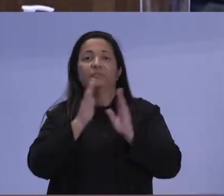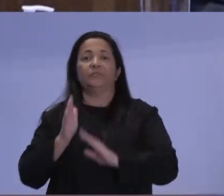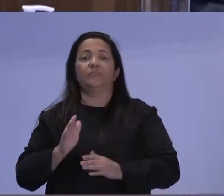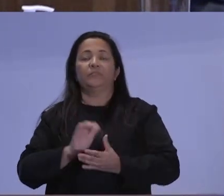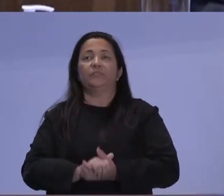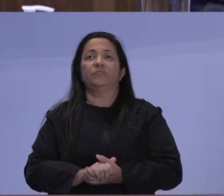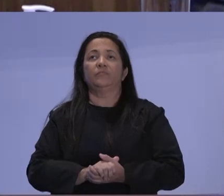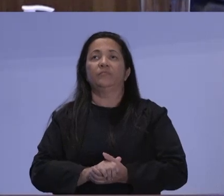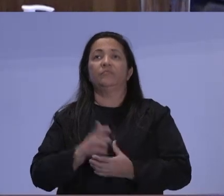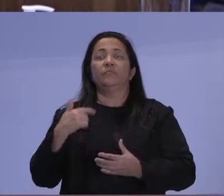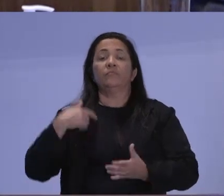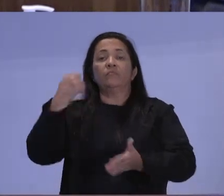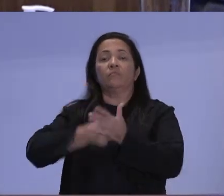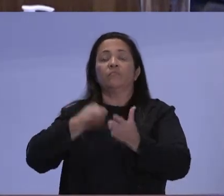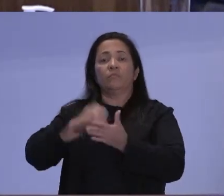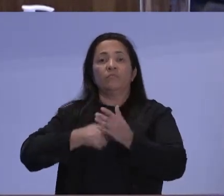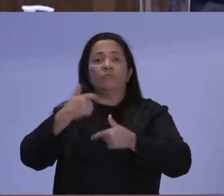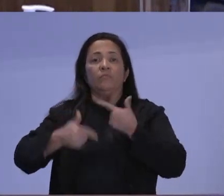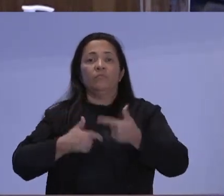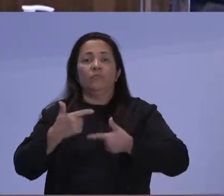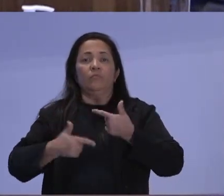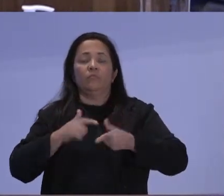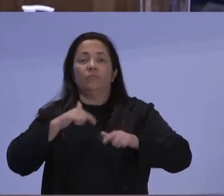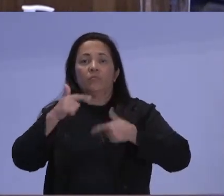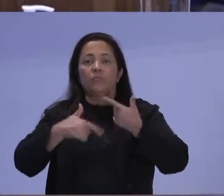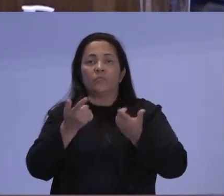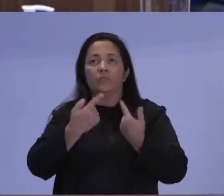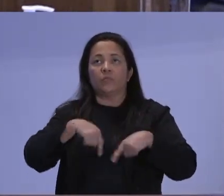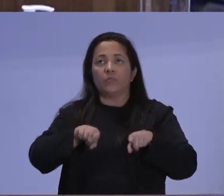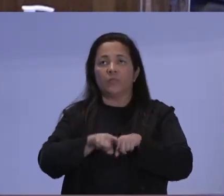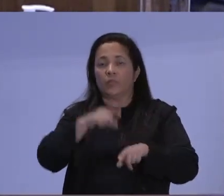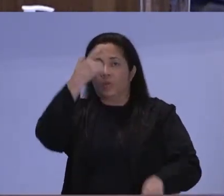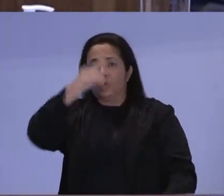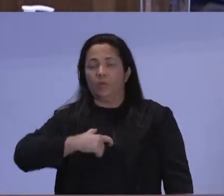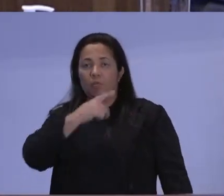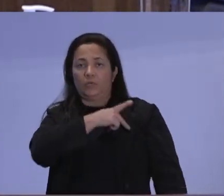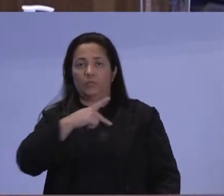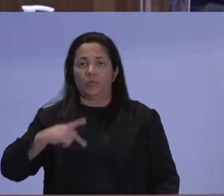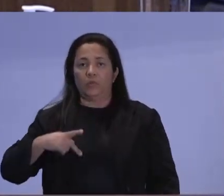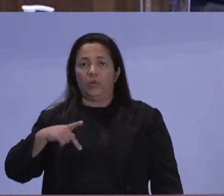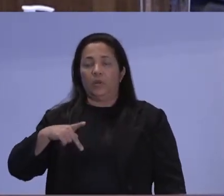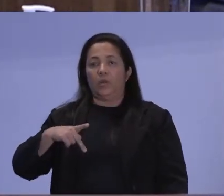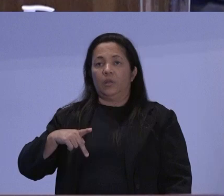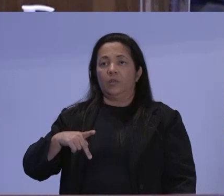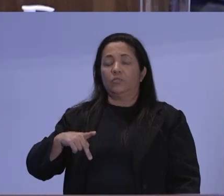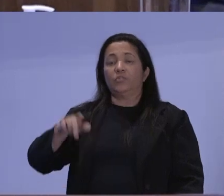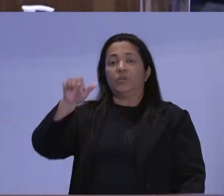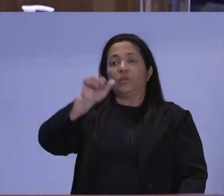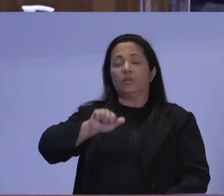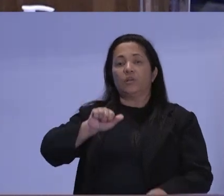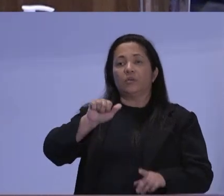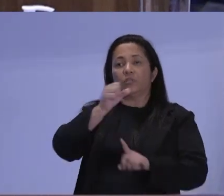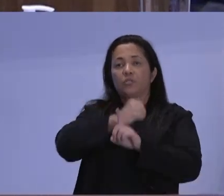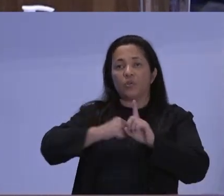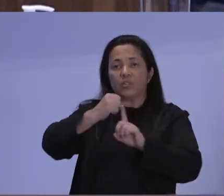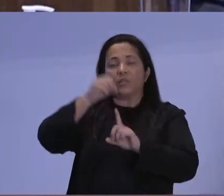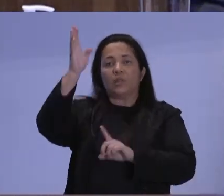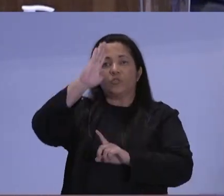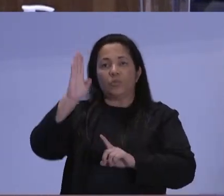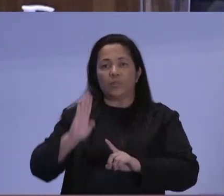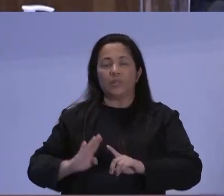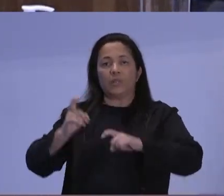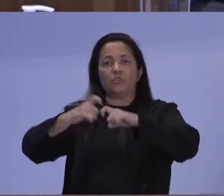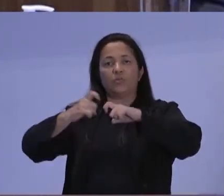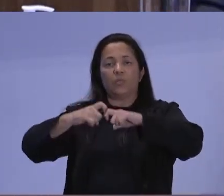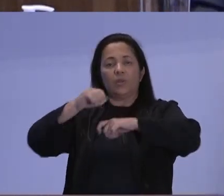gente encabeçar essa luta, se unir. Então, eu venho como presidente da Sociedade Brasileira de Dermatologia. Essa reunião pública,